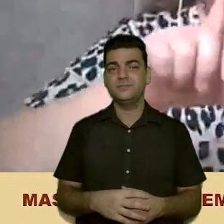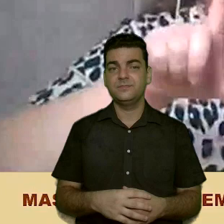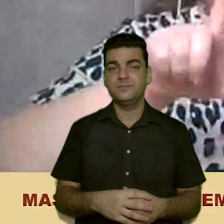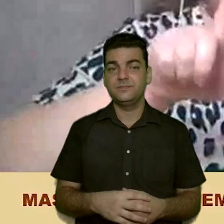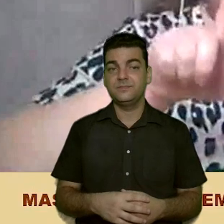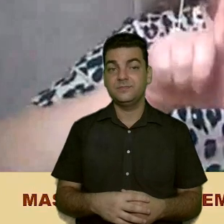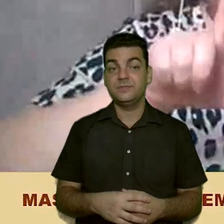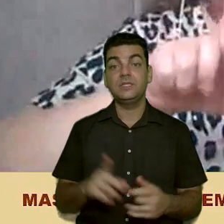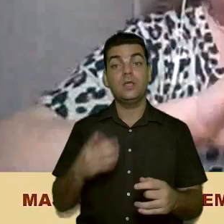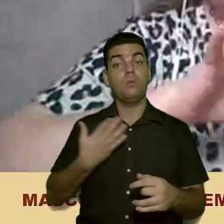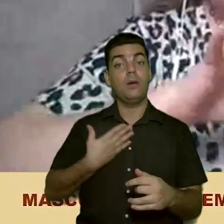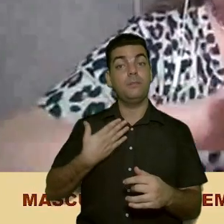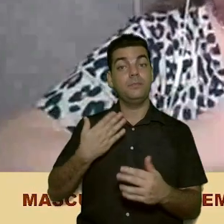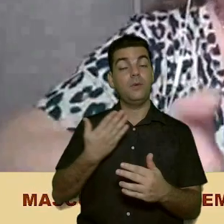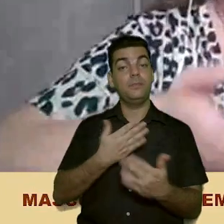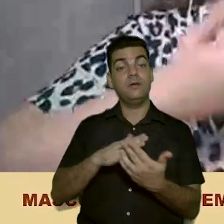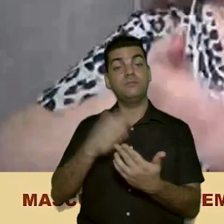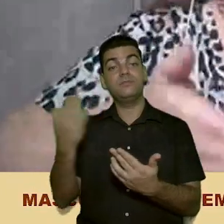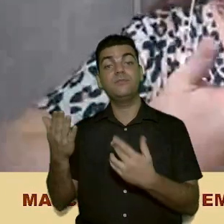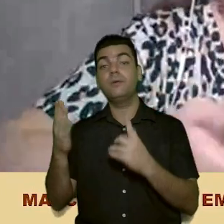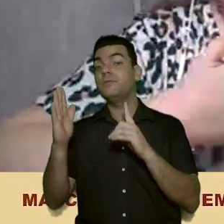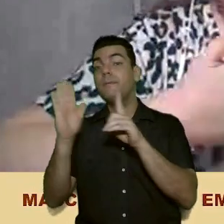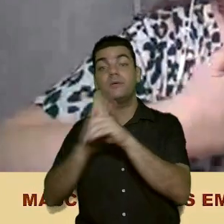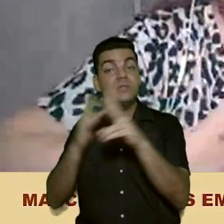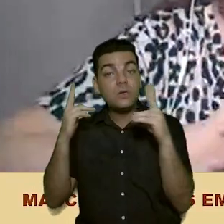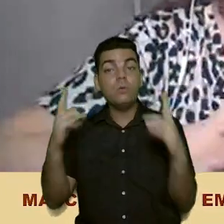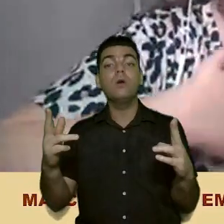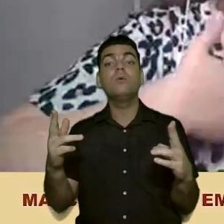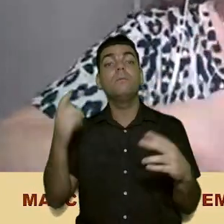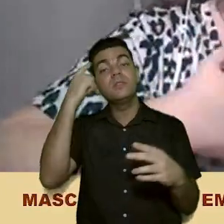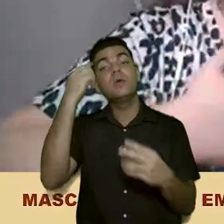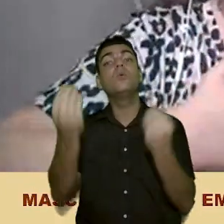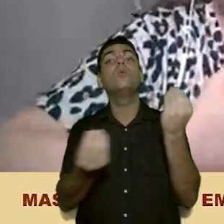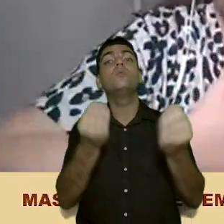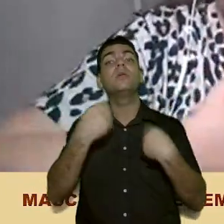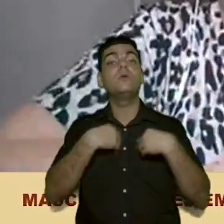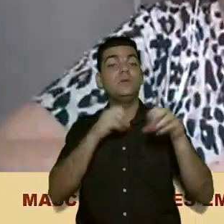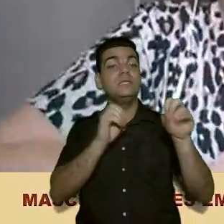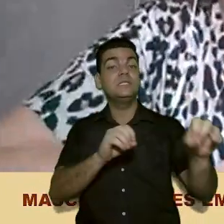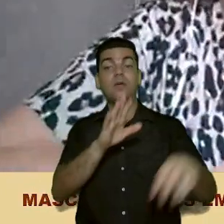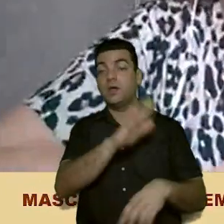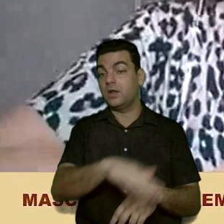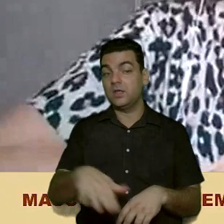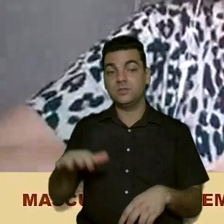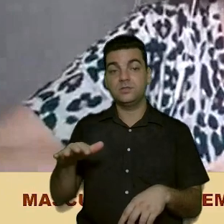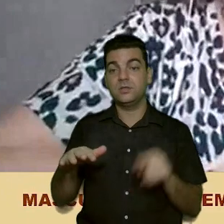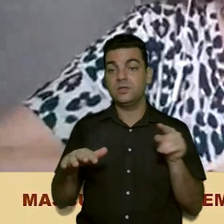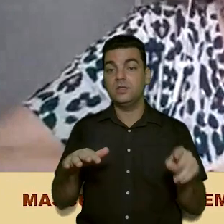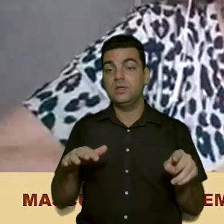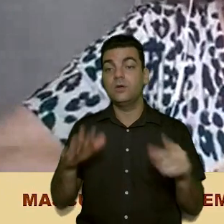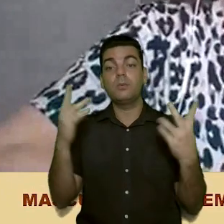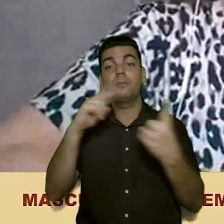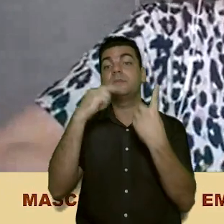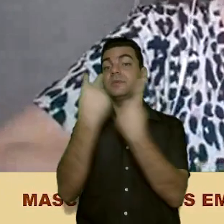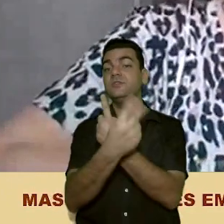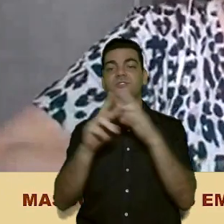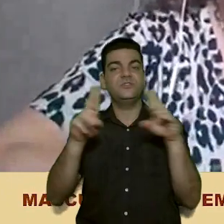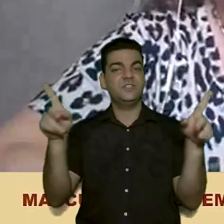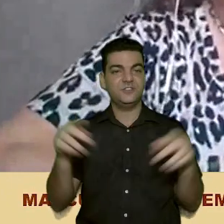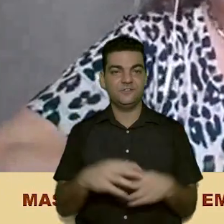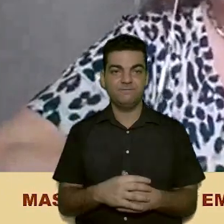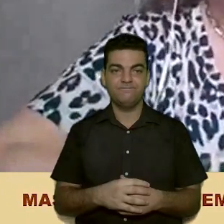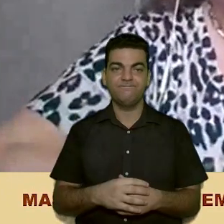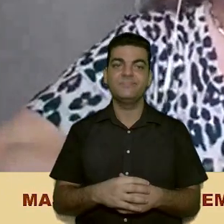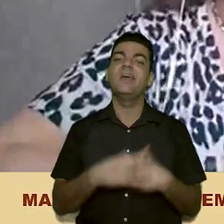gente, é um pocketbook, assim, pequenininho, que você lê numa sentada. Uma amiga dela fez a mesma pergunta que vocês fizeram pra gente, como é que eu